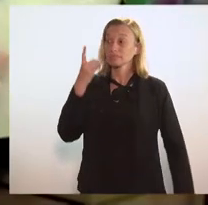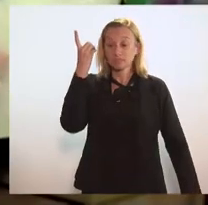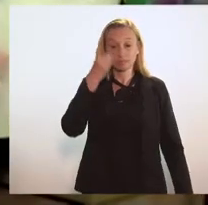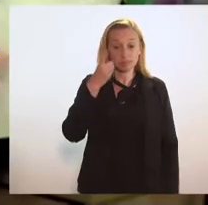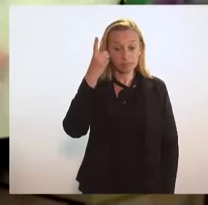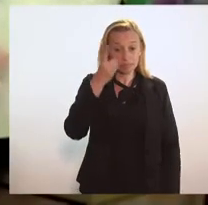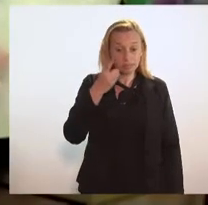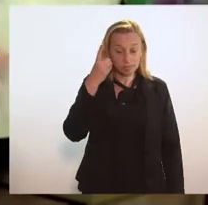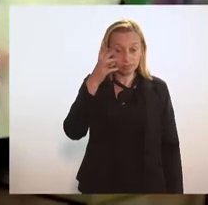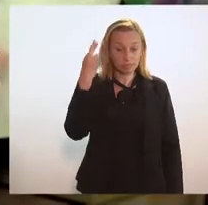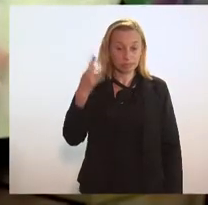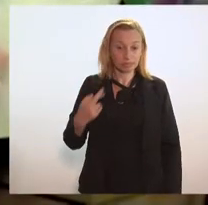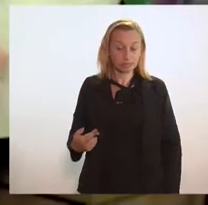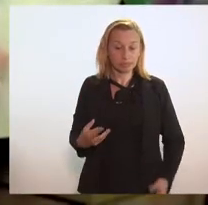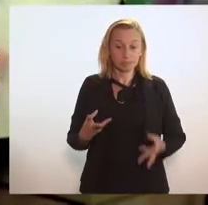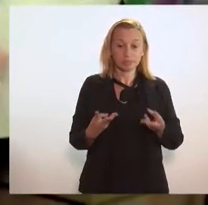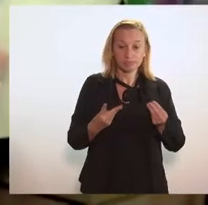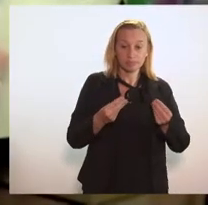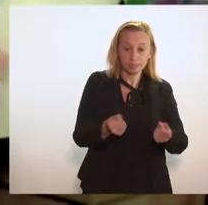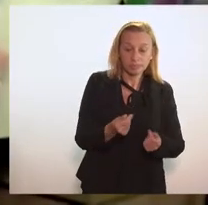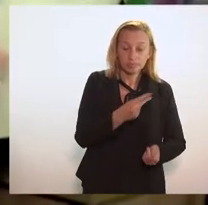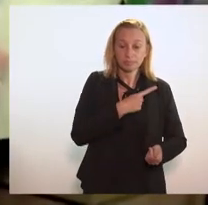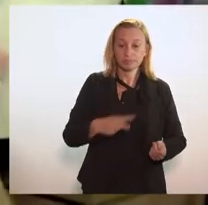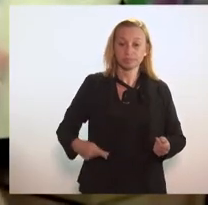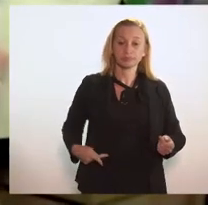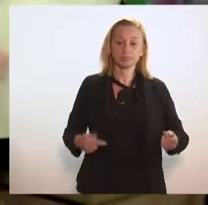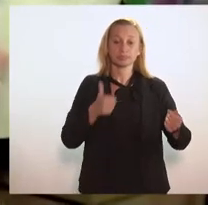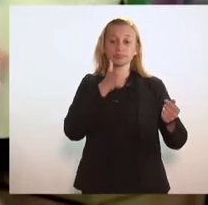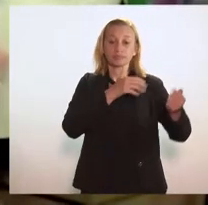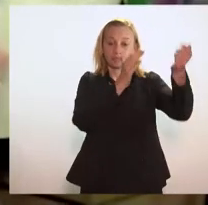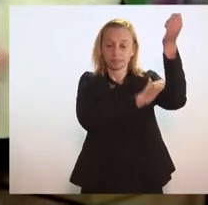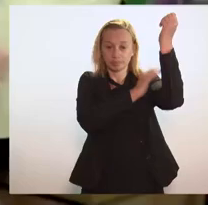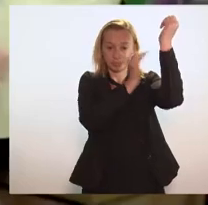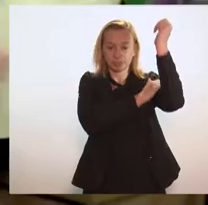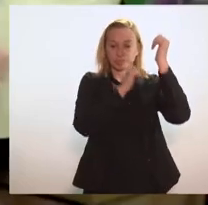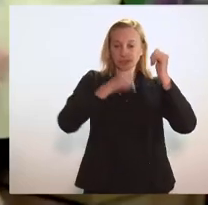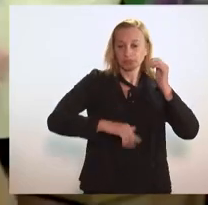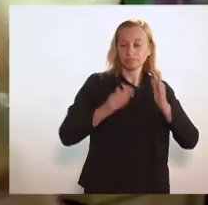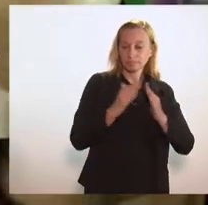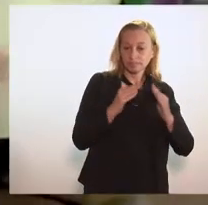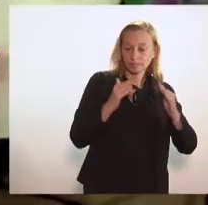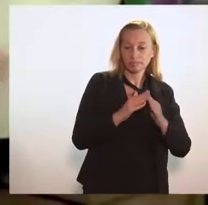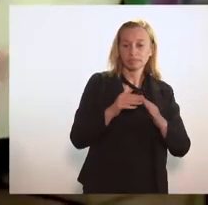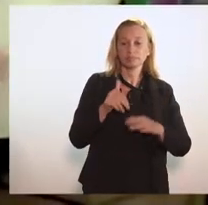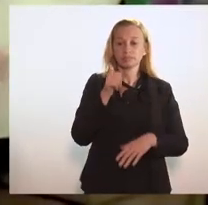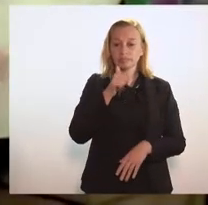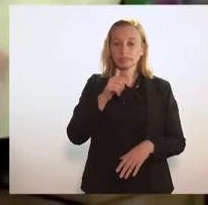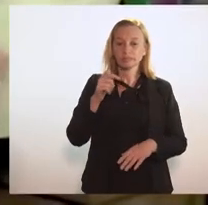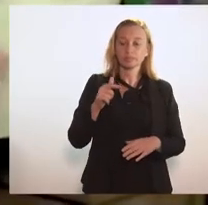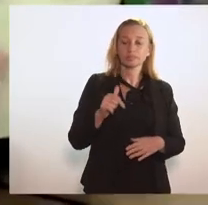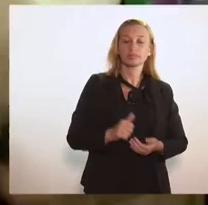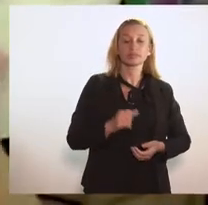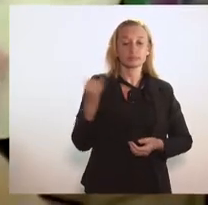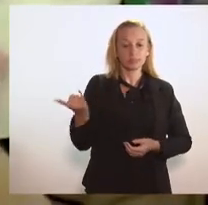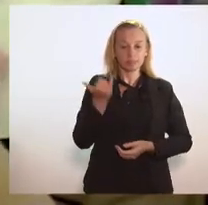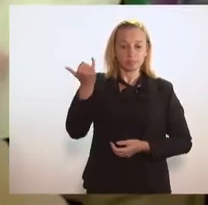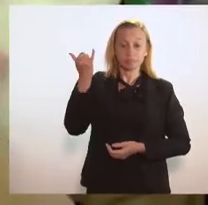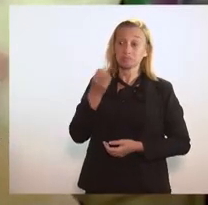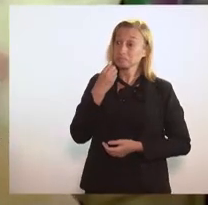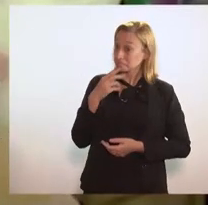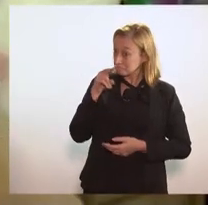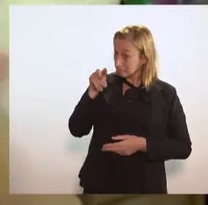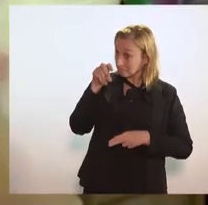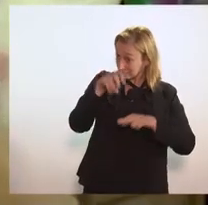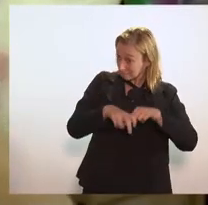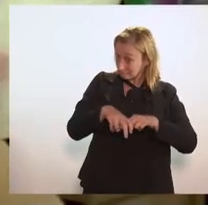sensível com essa questão de empoderamento das mulheres aqui da casa e isso é importantíssimo fica muito bem